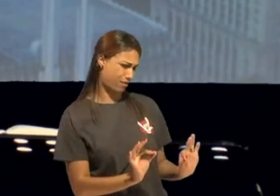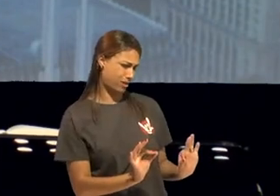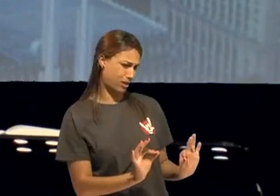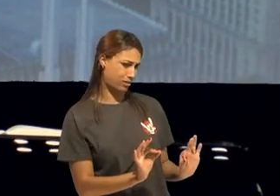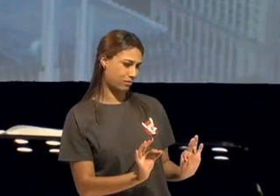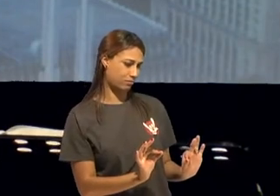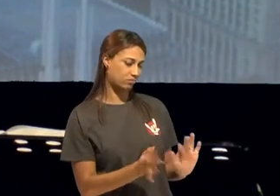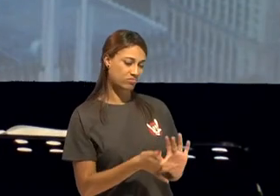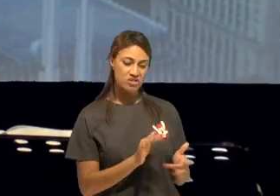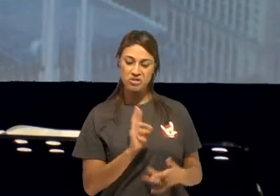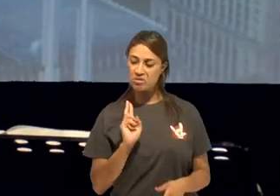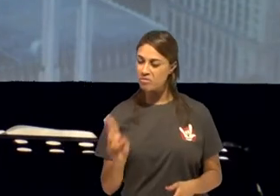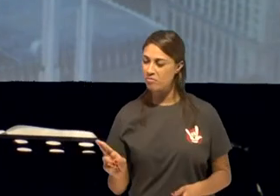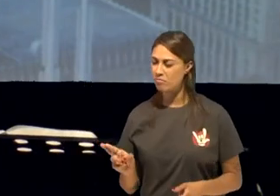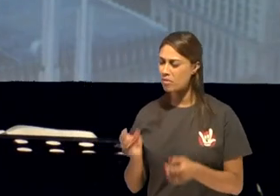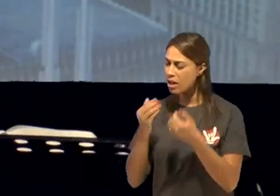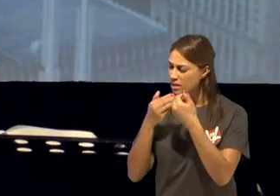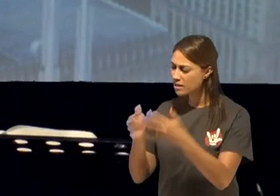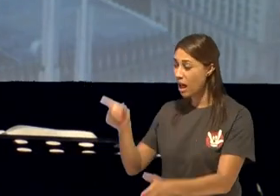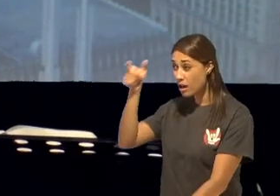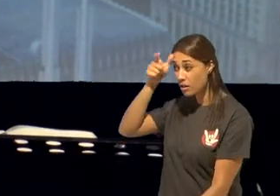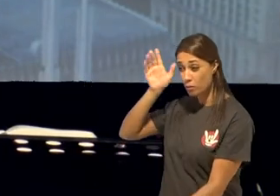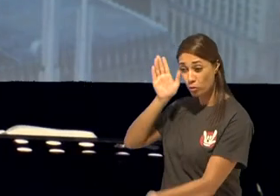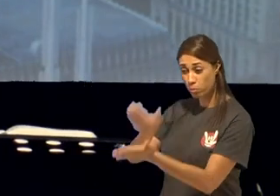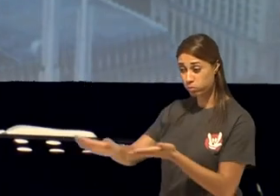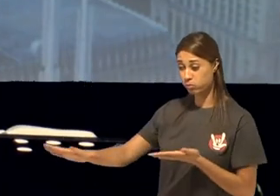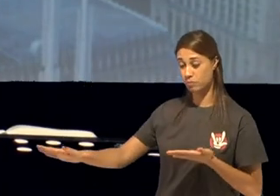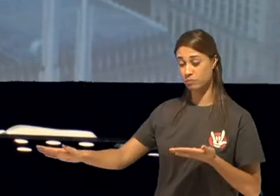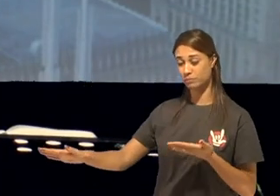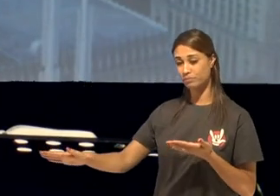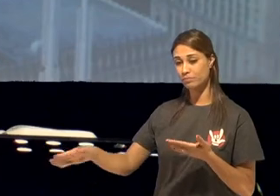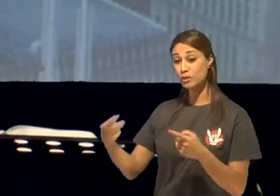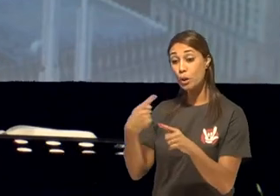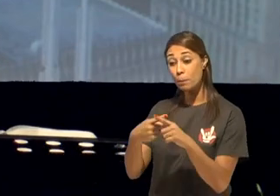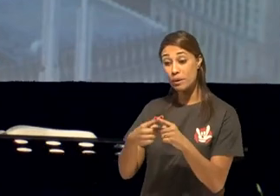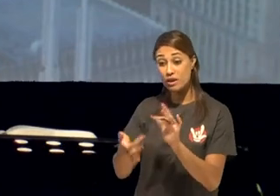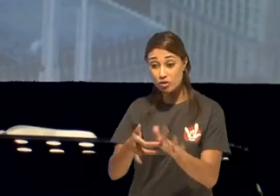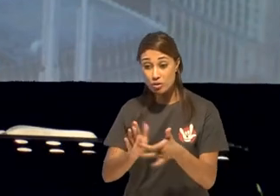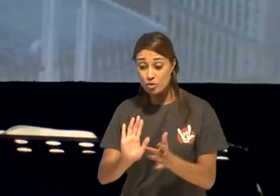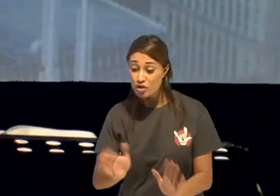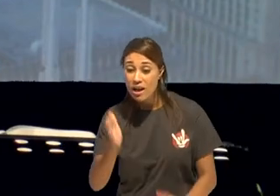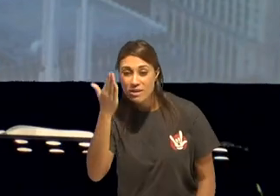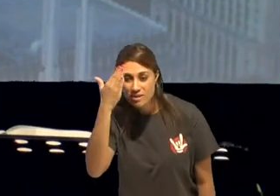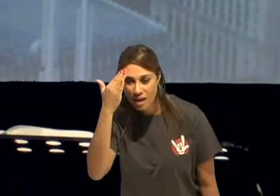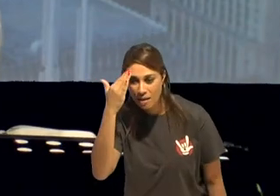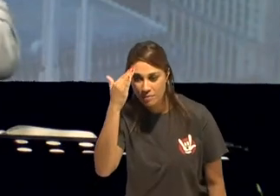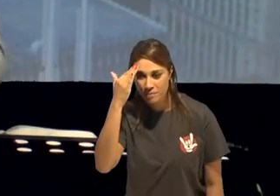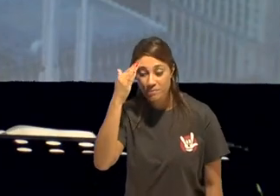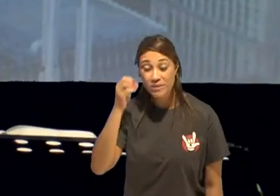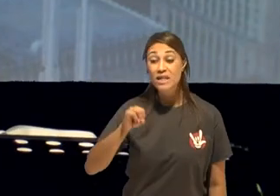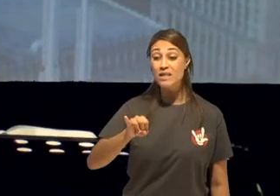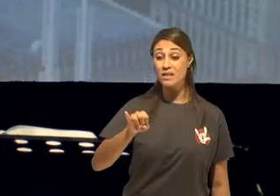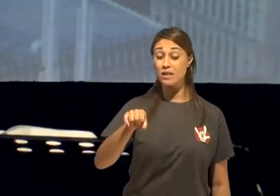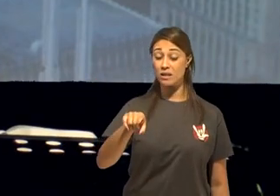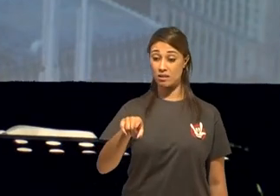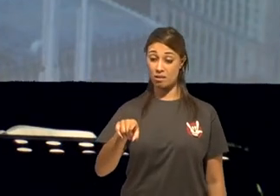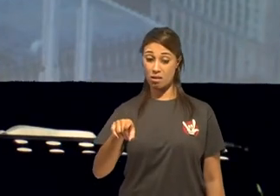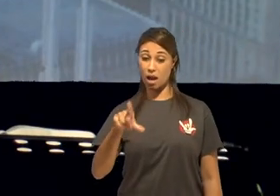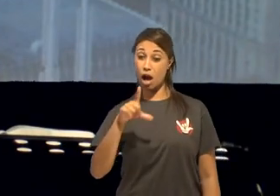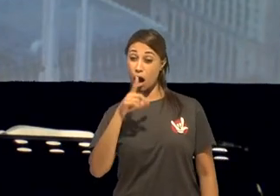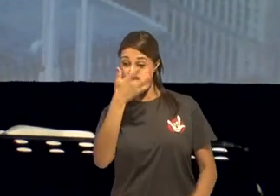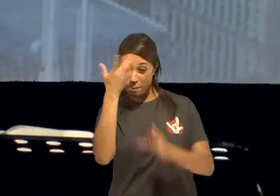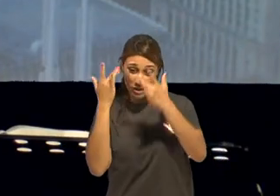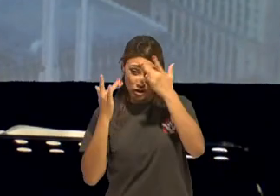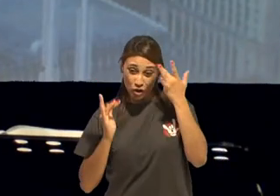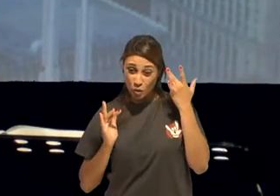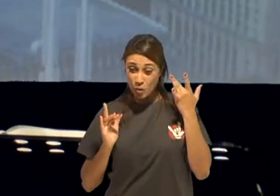assim, arreda-te de mim, Satanás. Porque Jesus sabe que alguém que tem um espírito de vitimismo já está